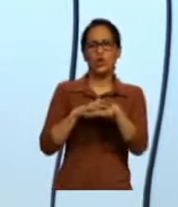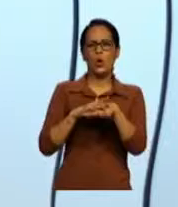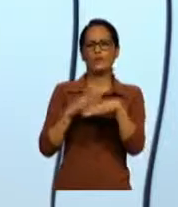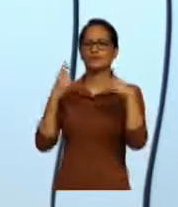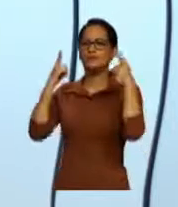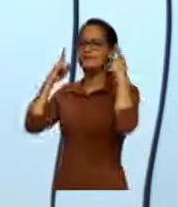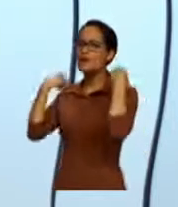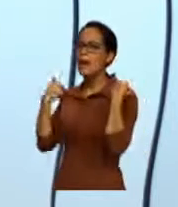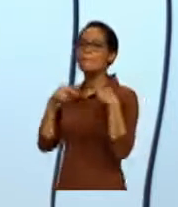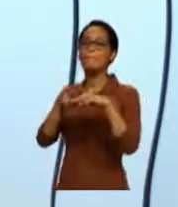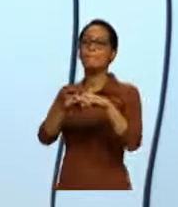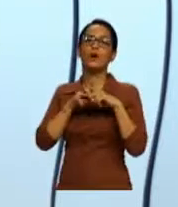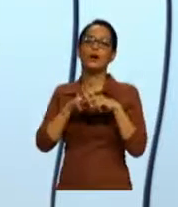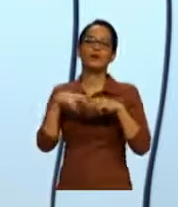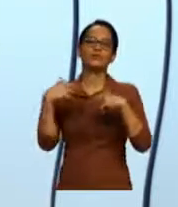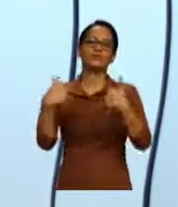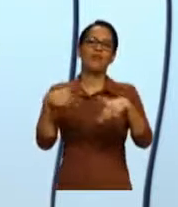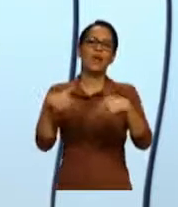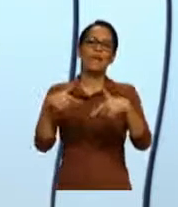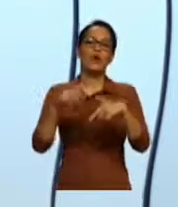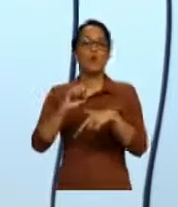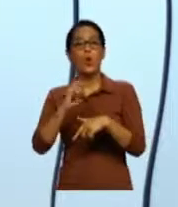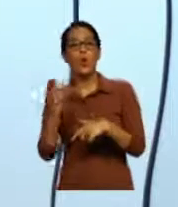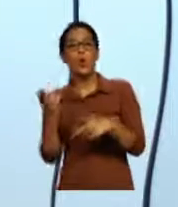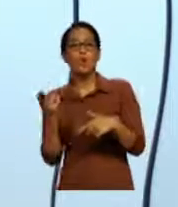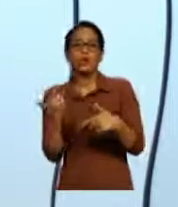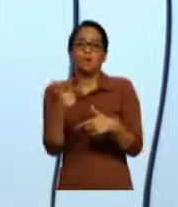conta do meu trabalho ou da minha qualidade de vida.